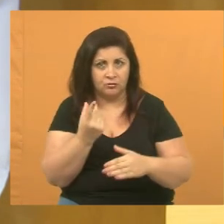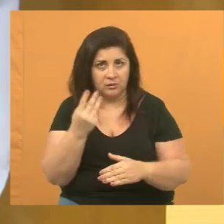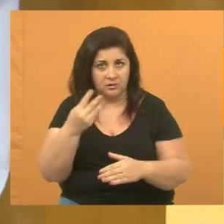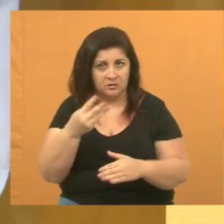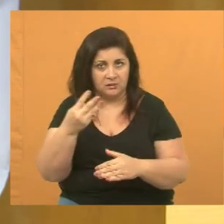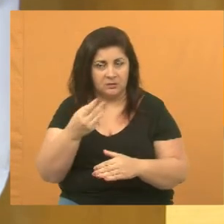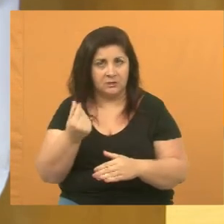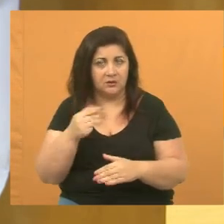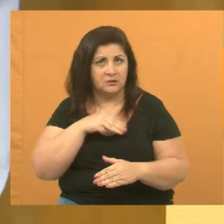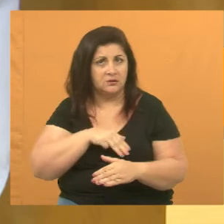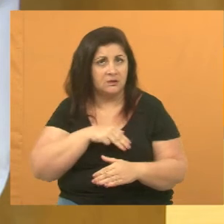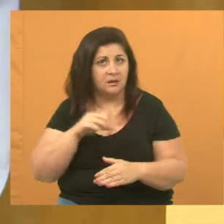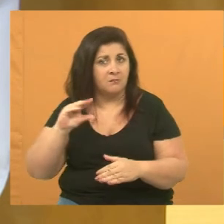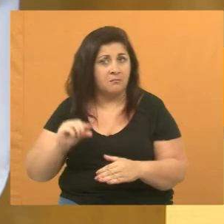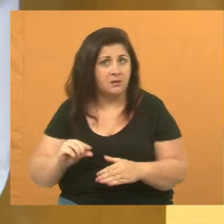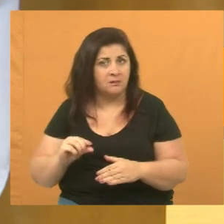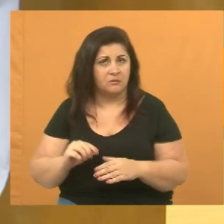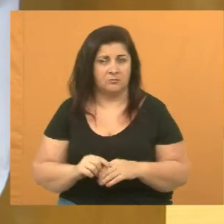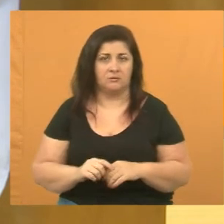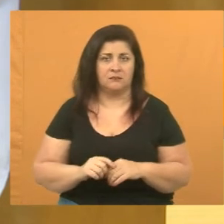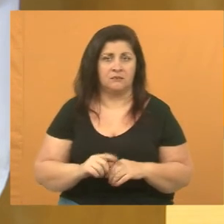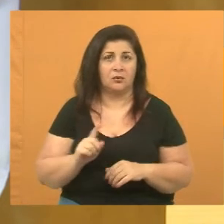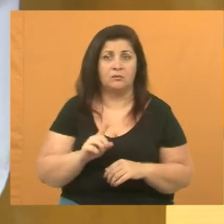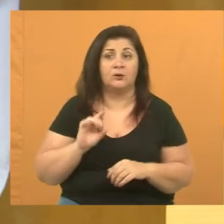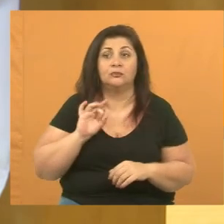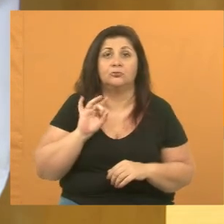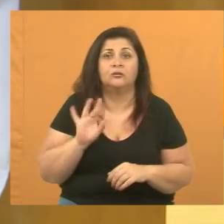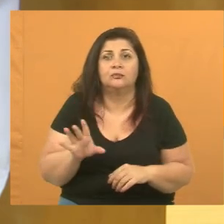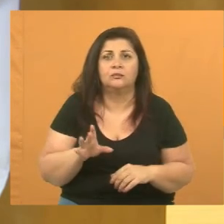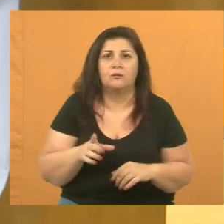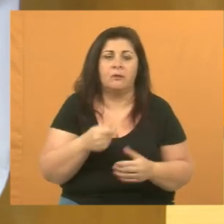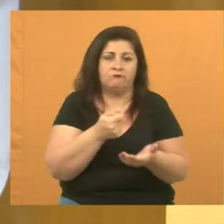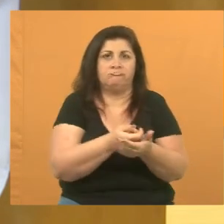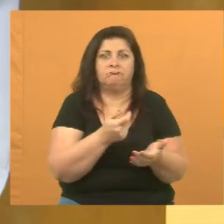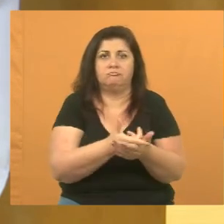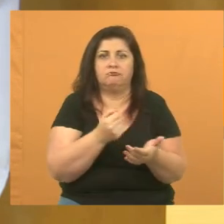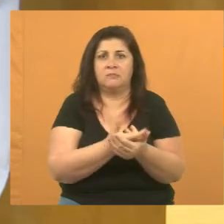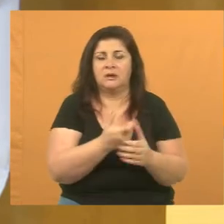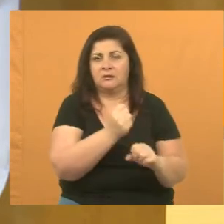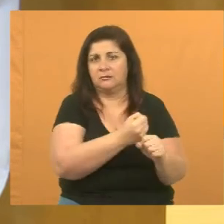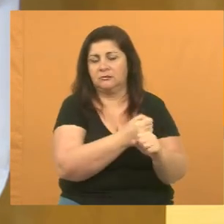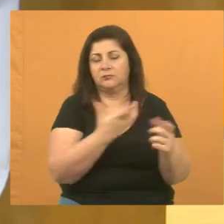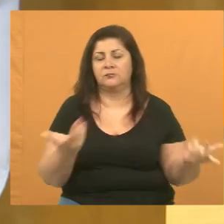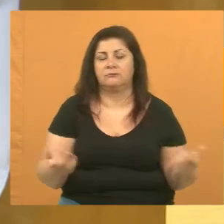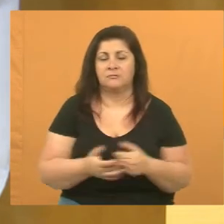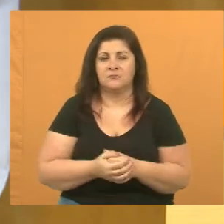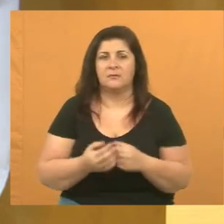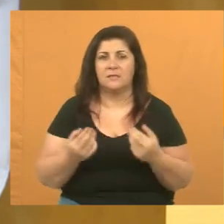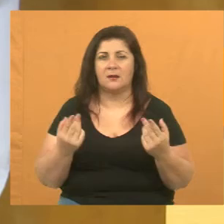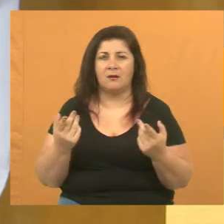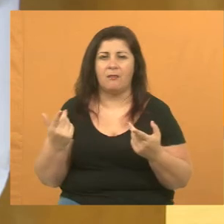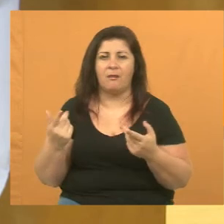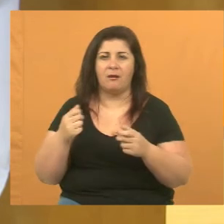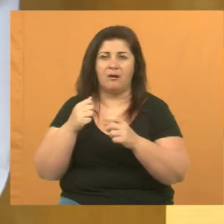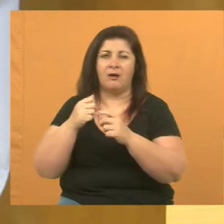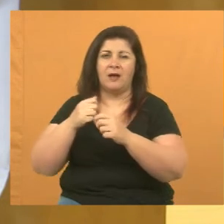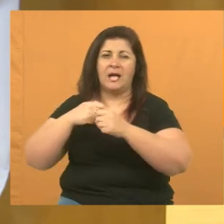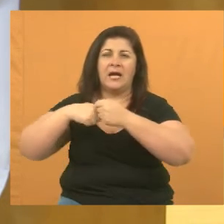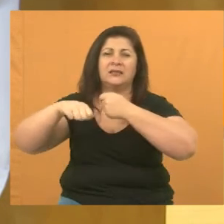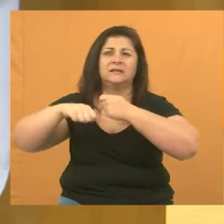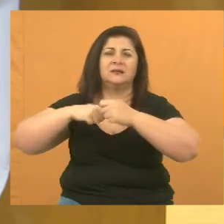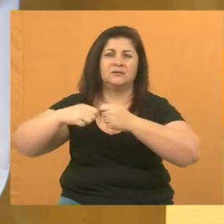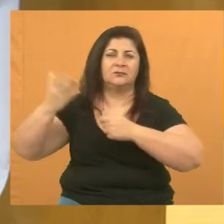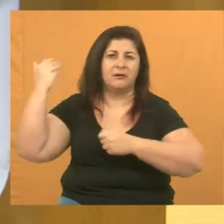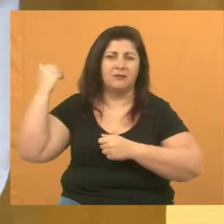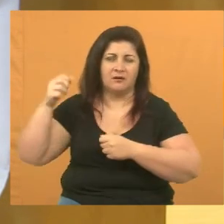para demais despesas, não é exclusivo para a construção da sua moradia, que como falava a dona Elza, assistente social que aposentava lá, ela